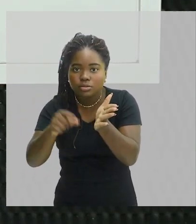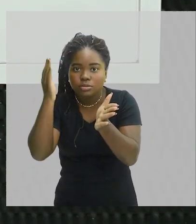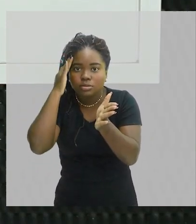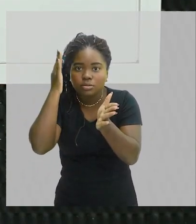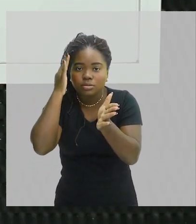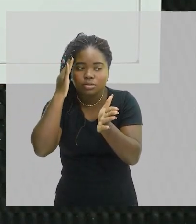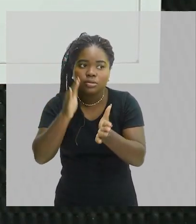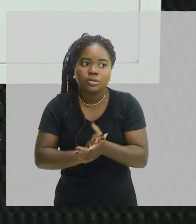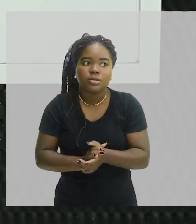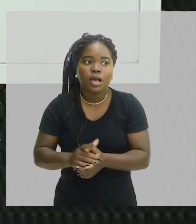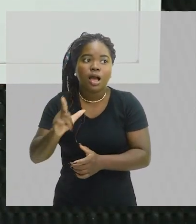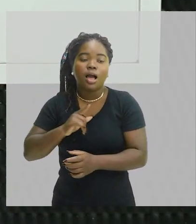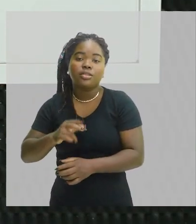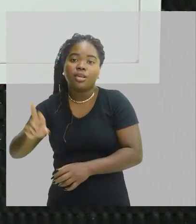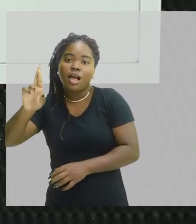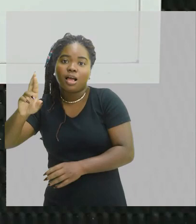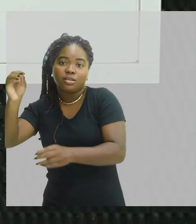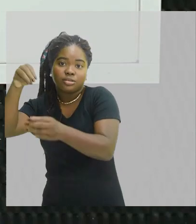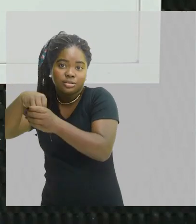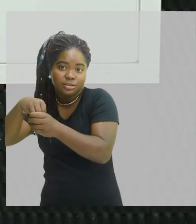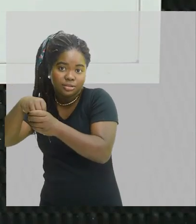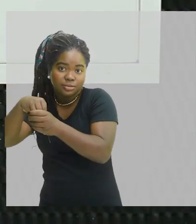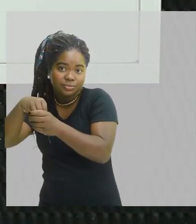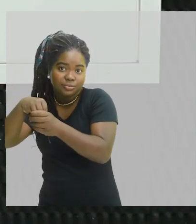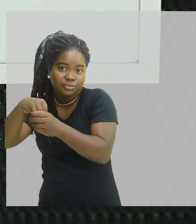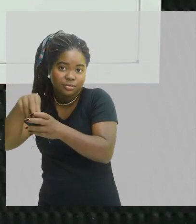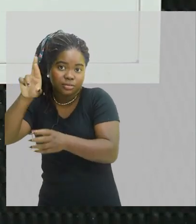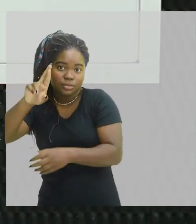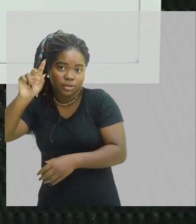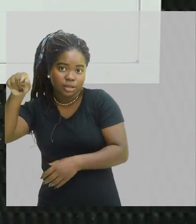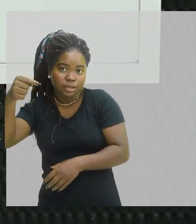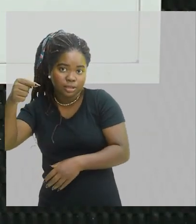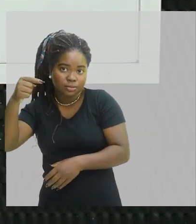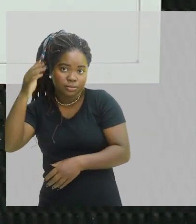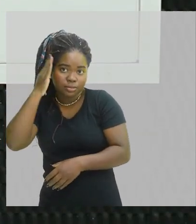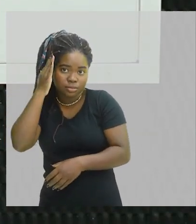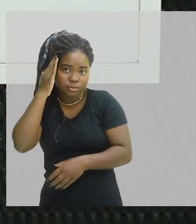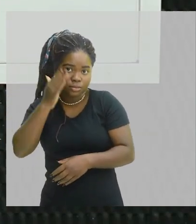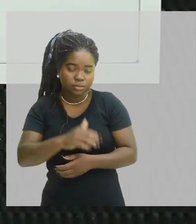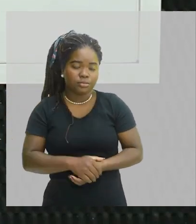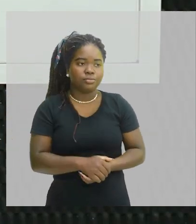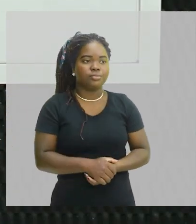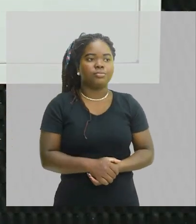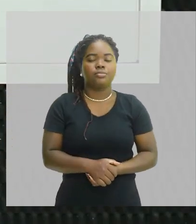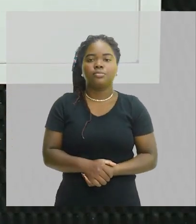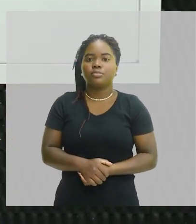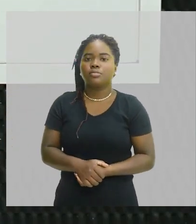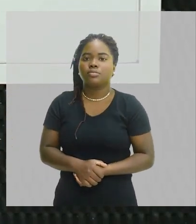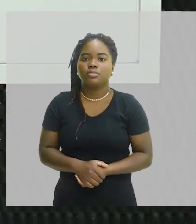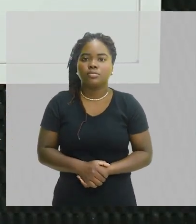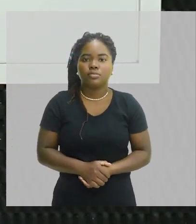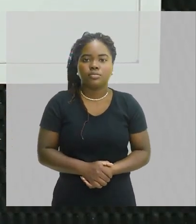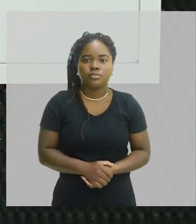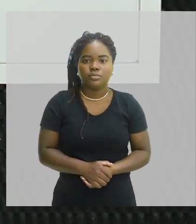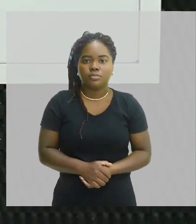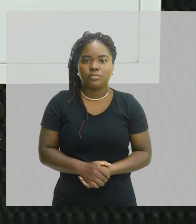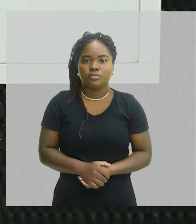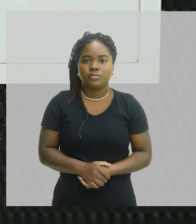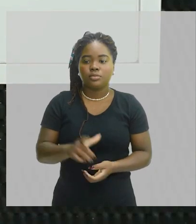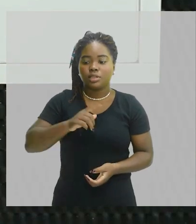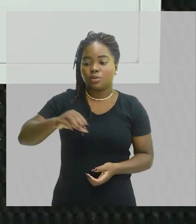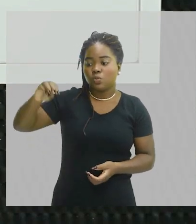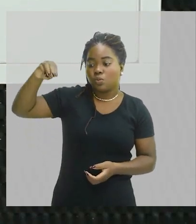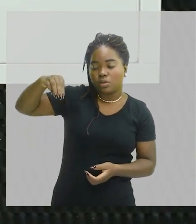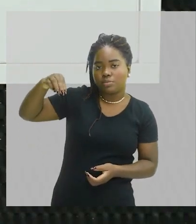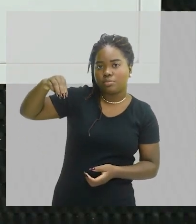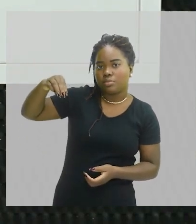E aqui eu tenho a resistência interna, representada por R', viu? R'. Então nós temos o seguinte, ó, o motor